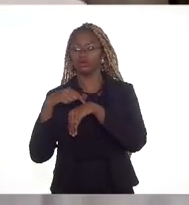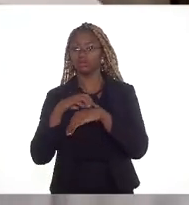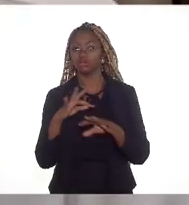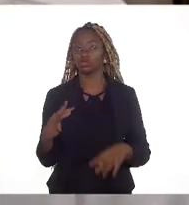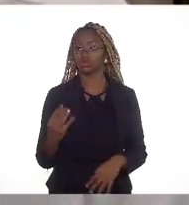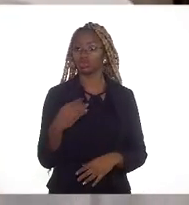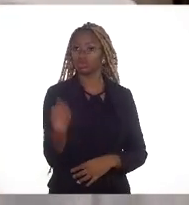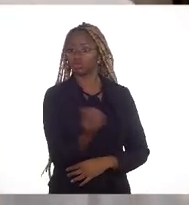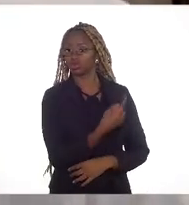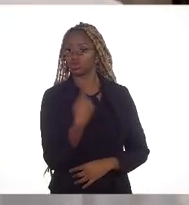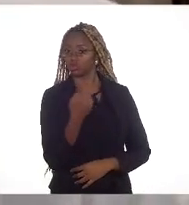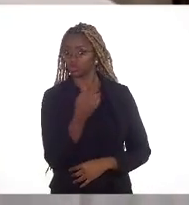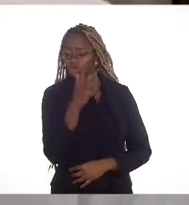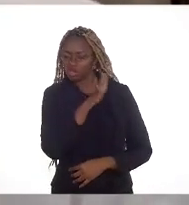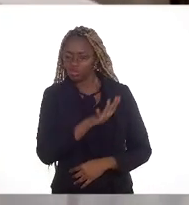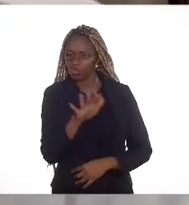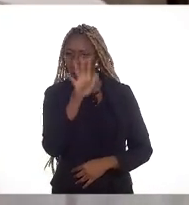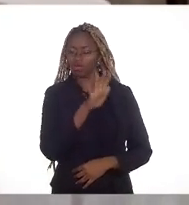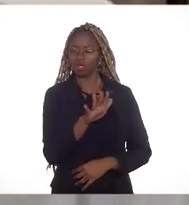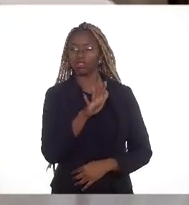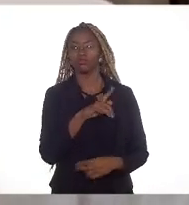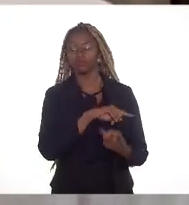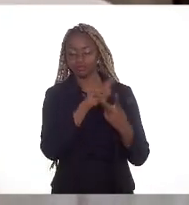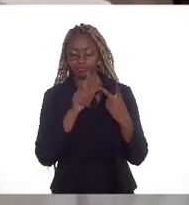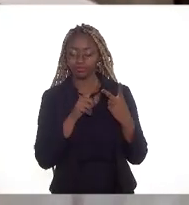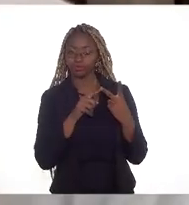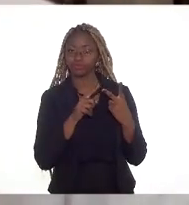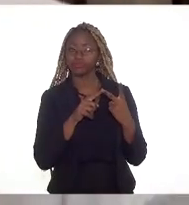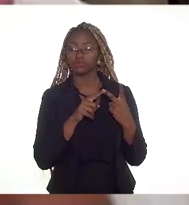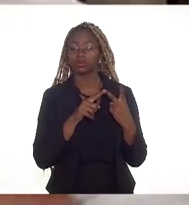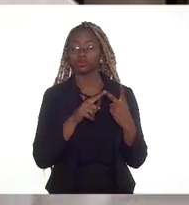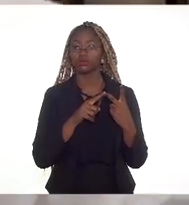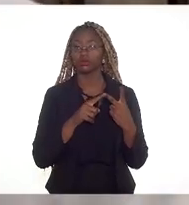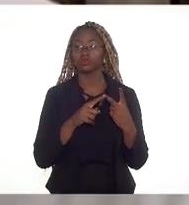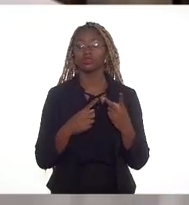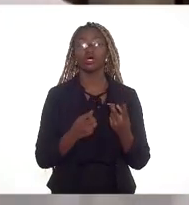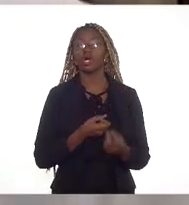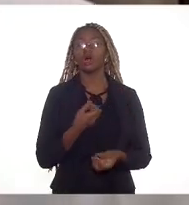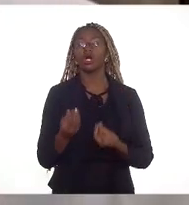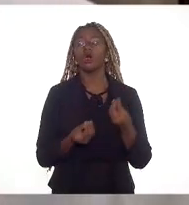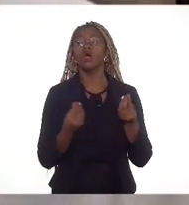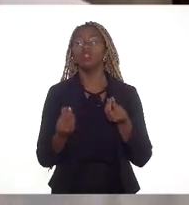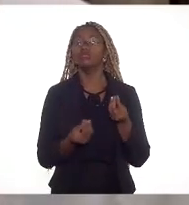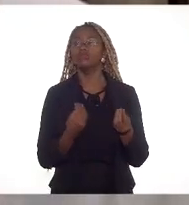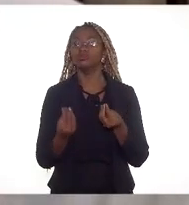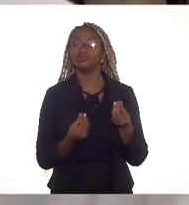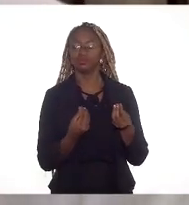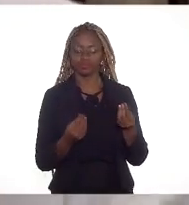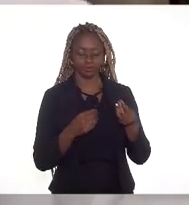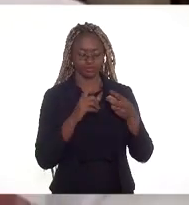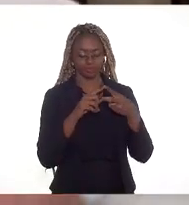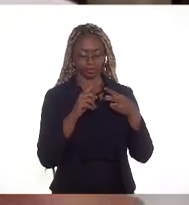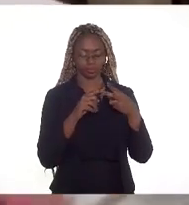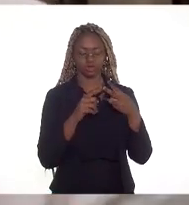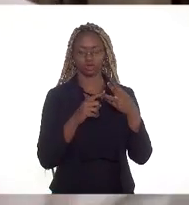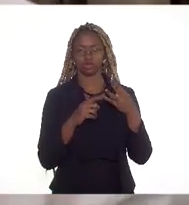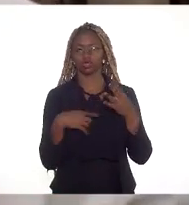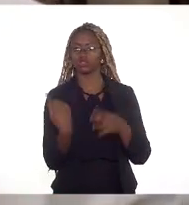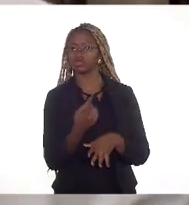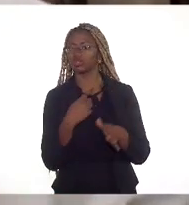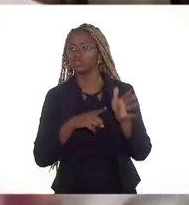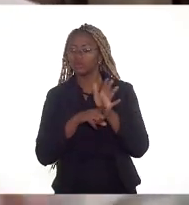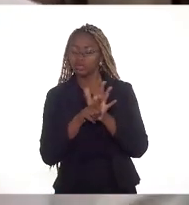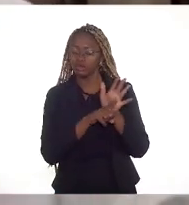nós como um todo. E o segundo é quais são os aspectos que nós estamos